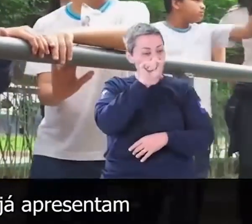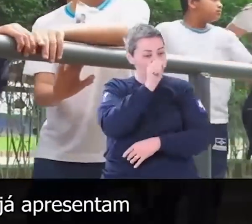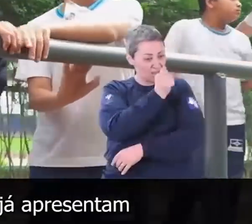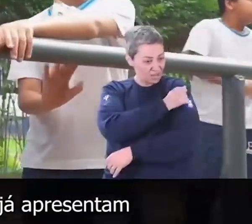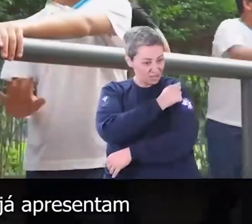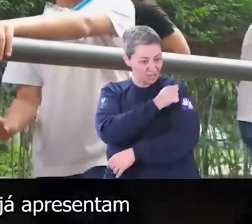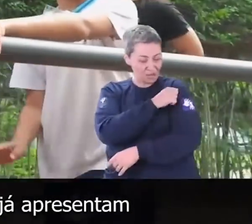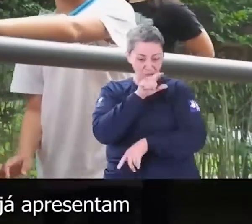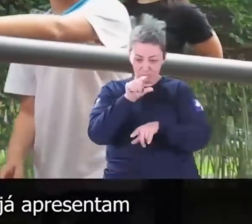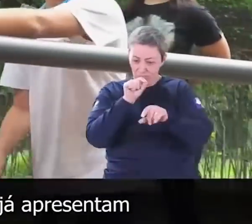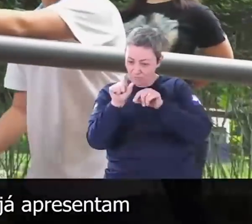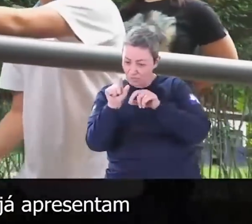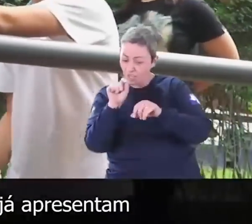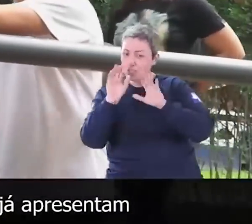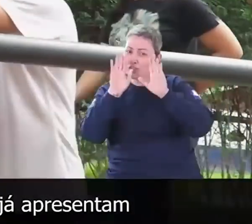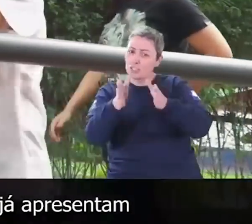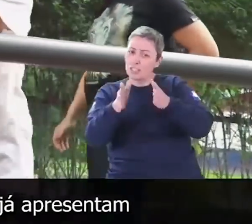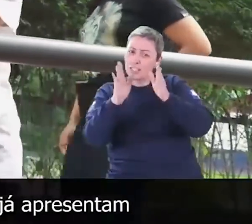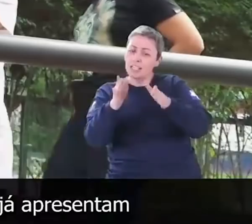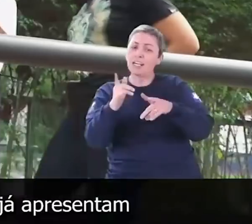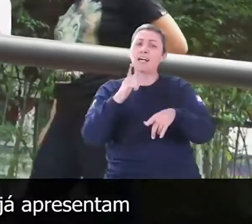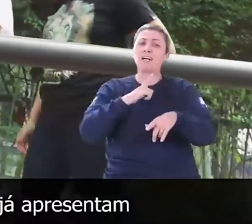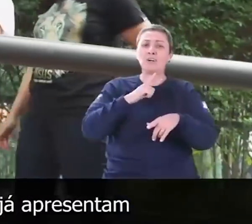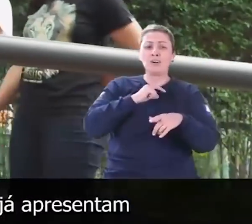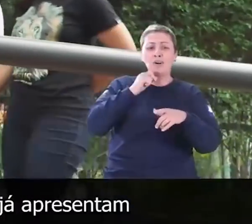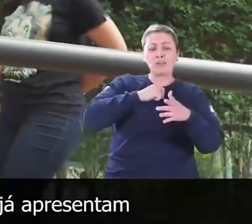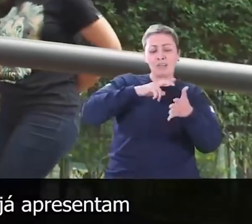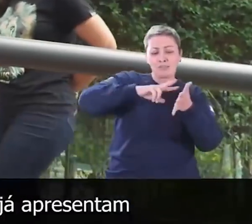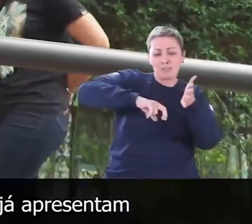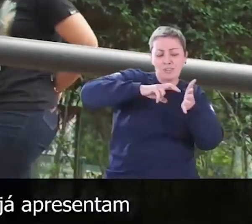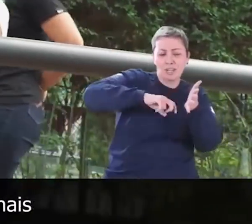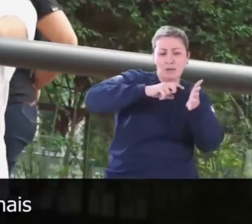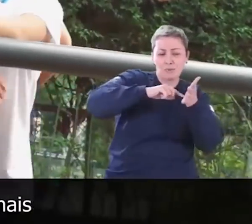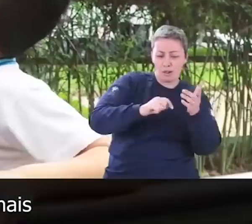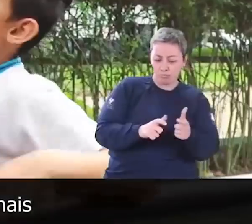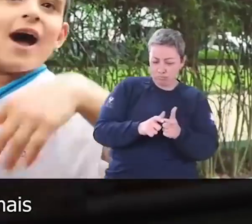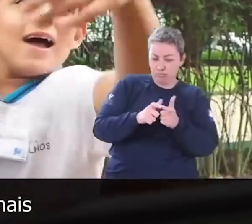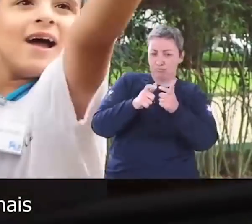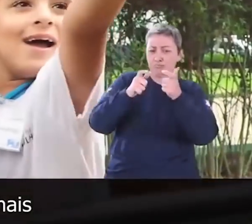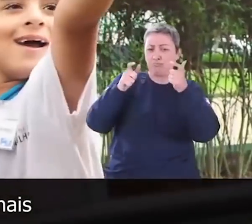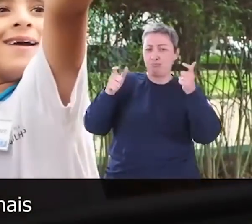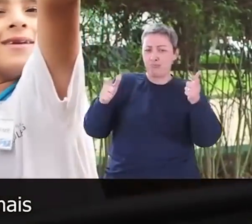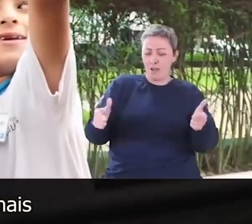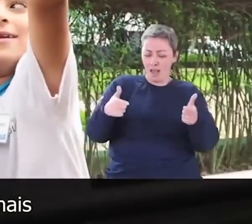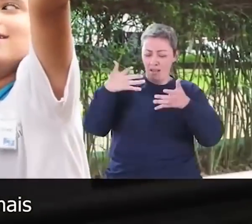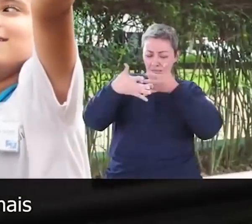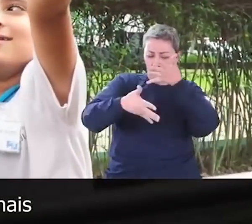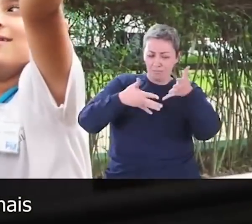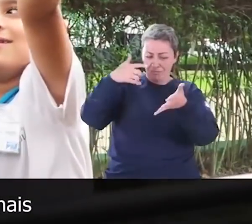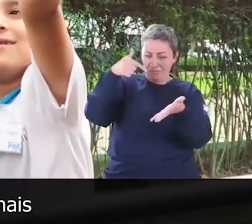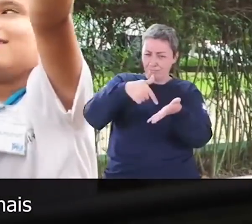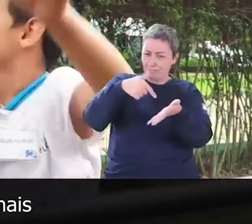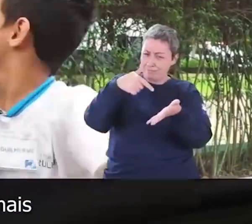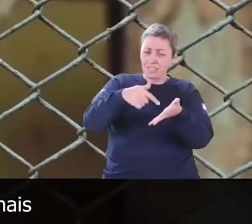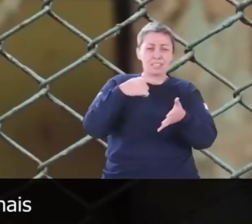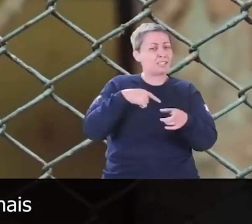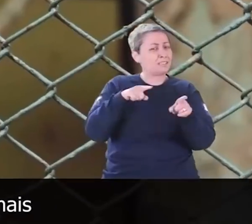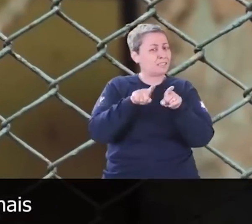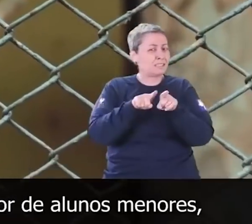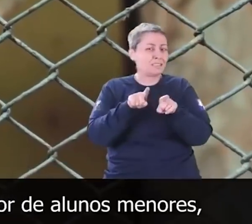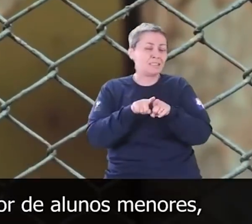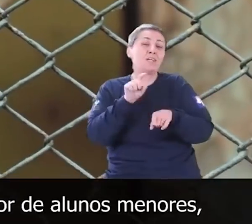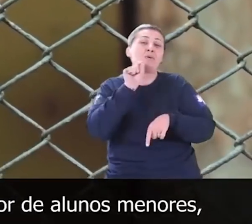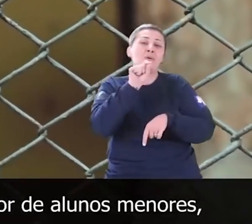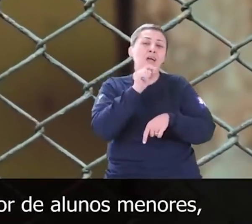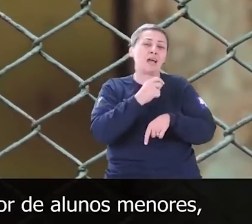em selecionar alguns alunos que já apresentam um repertório maior de língua de sinais